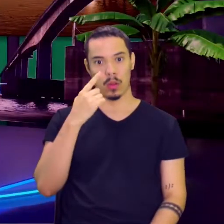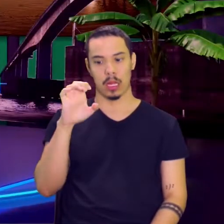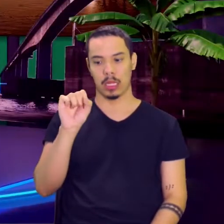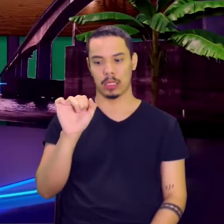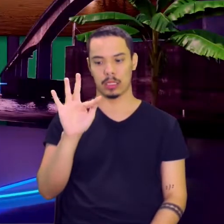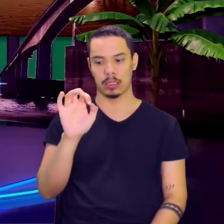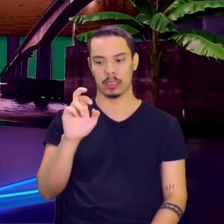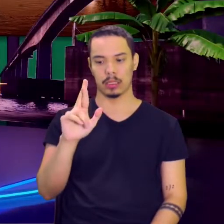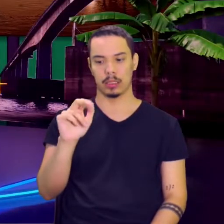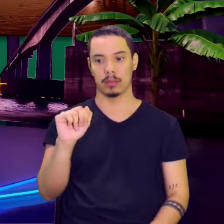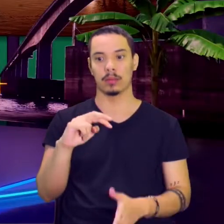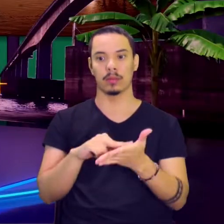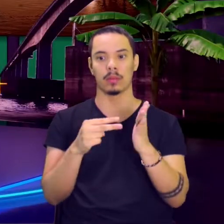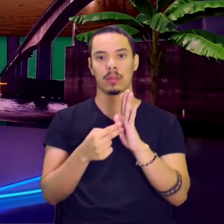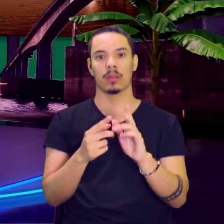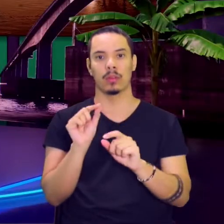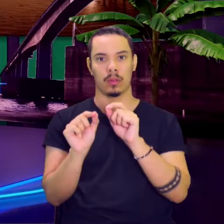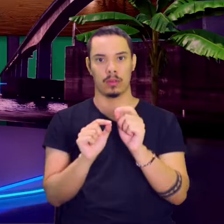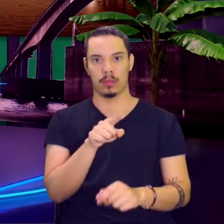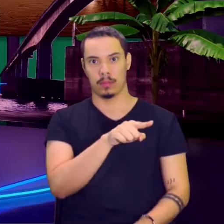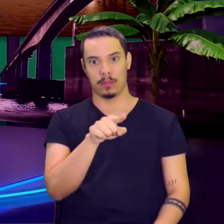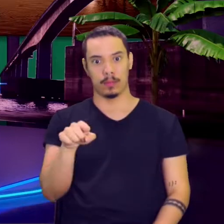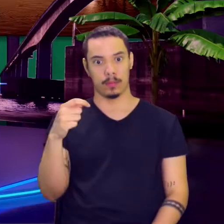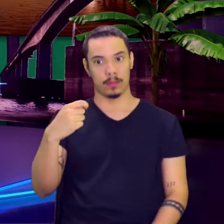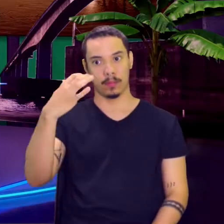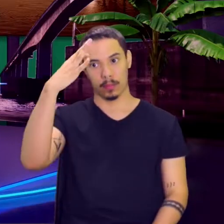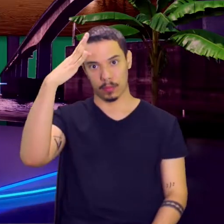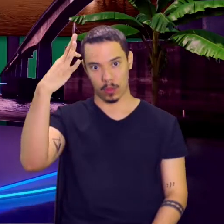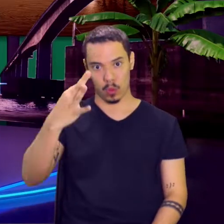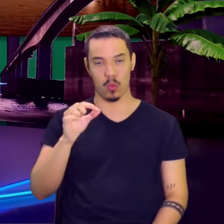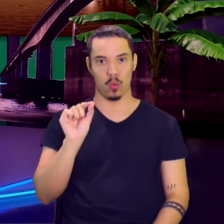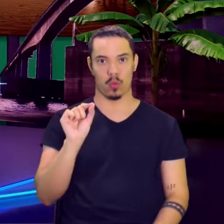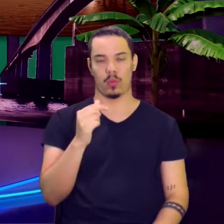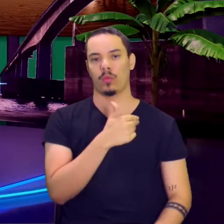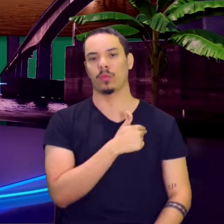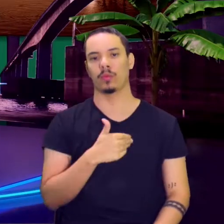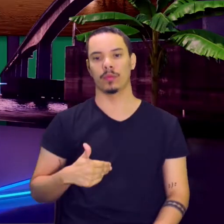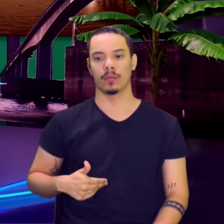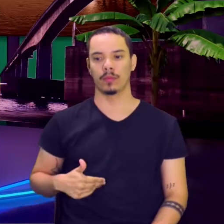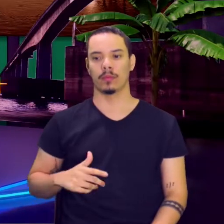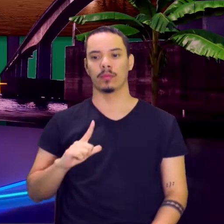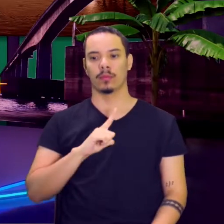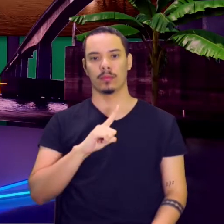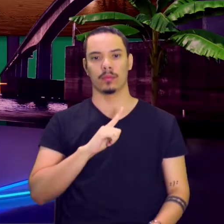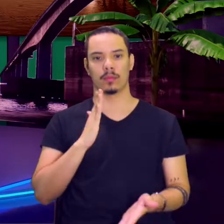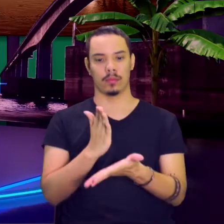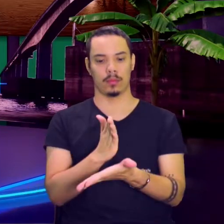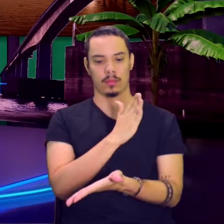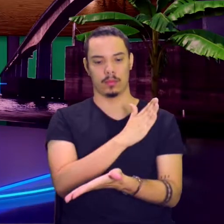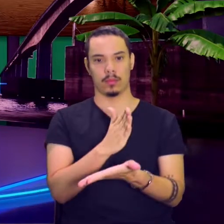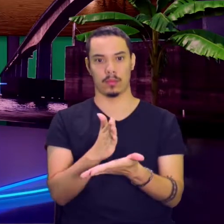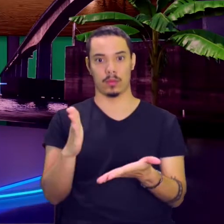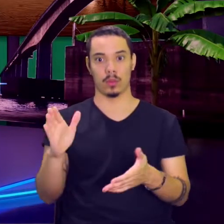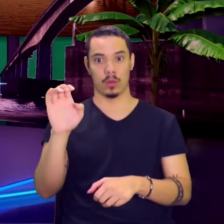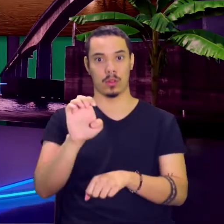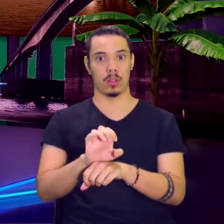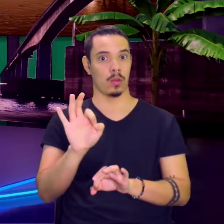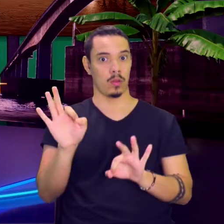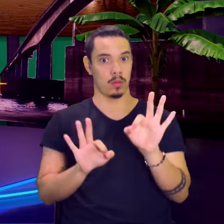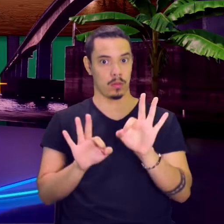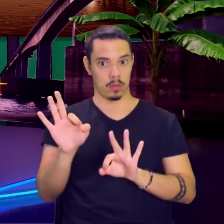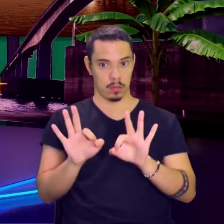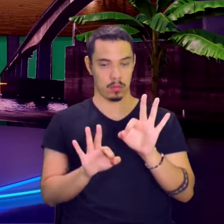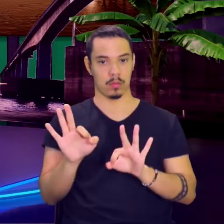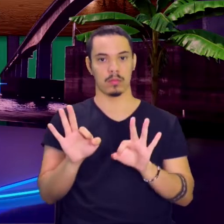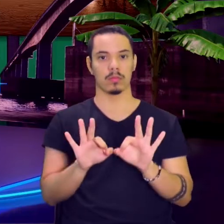nosso querido aluno entenda que o governo ele é separado, o Estado ele é organizado. Claro. Nós